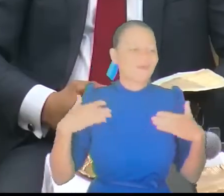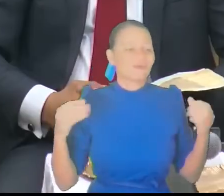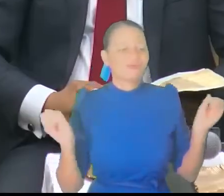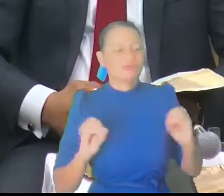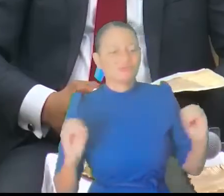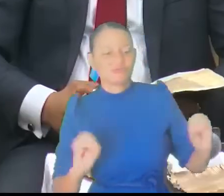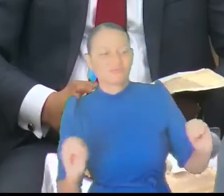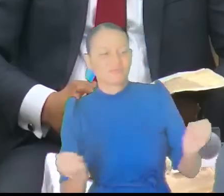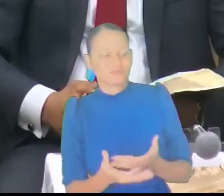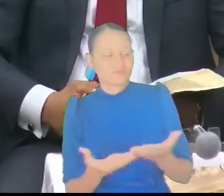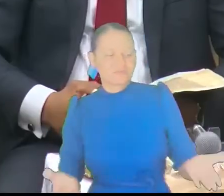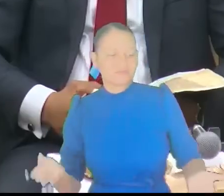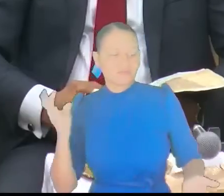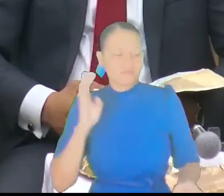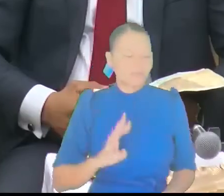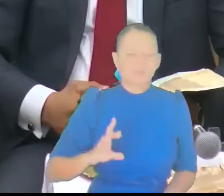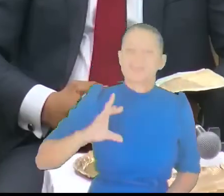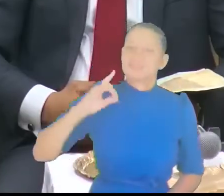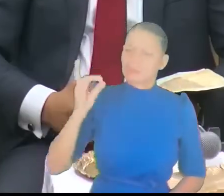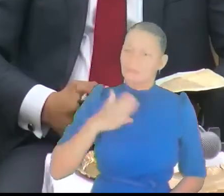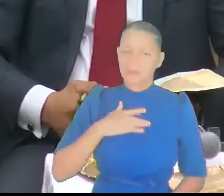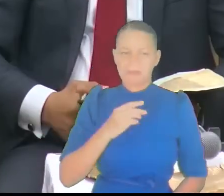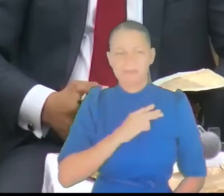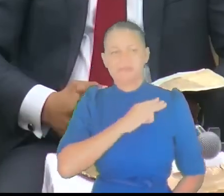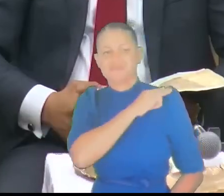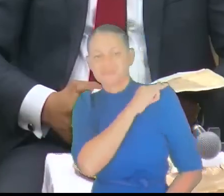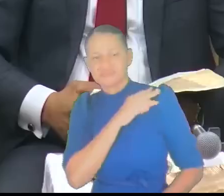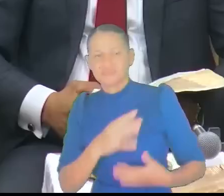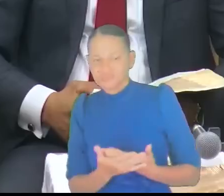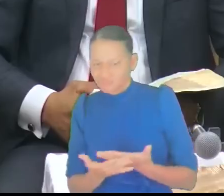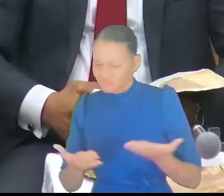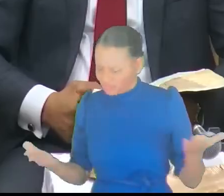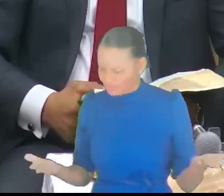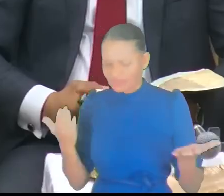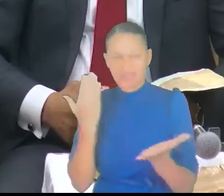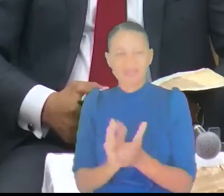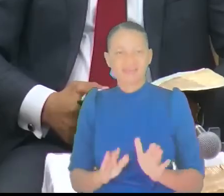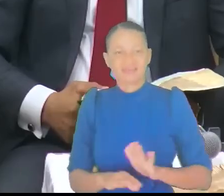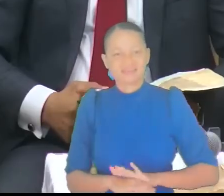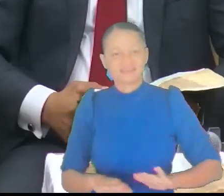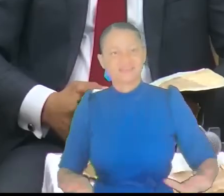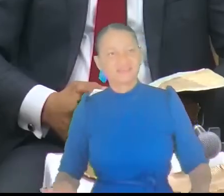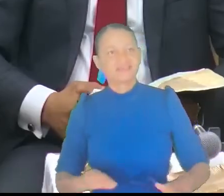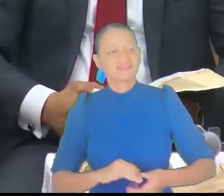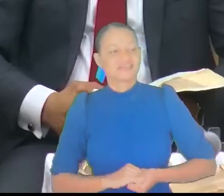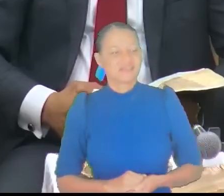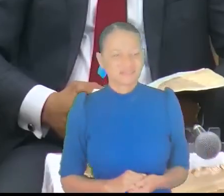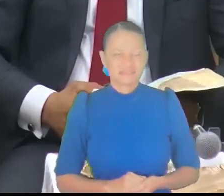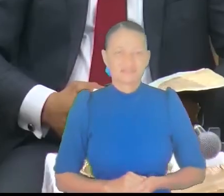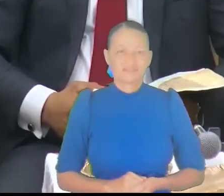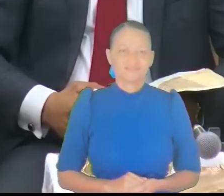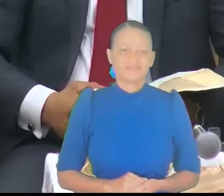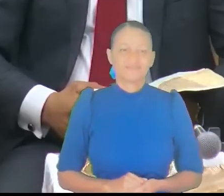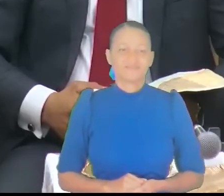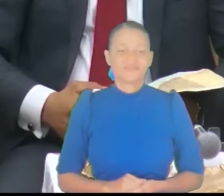crentes, meu Deus, parece que meu ministério acabou. Não, não acabou não, é porque você é lua.